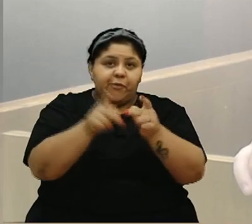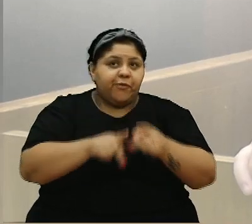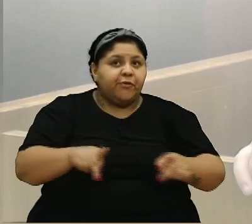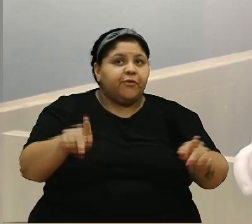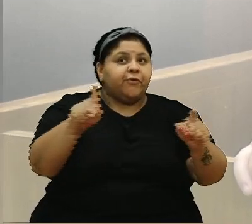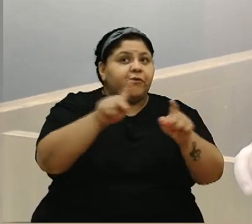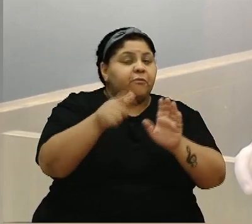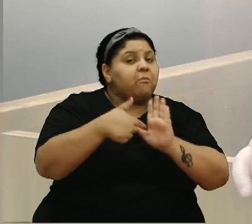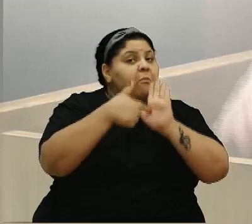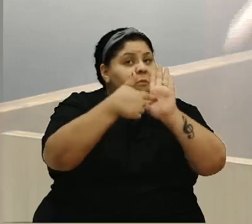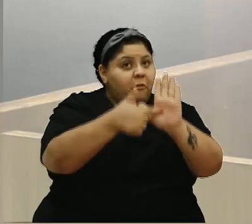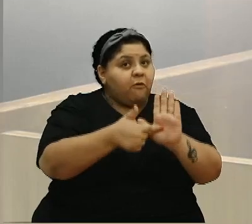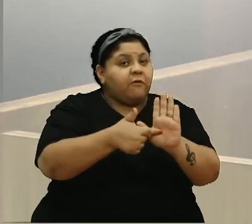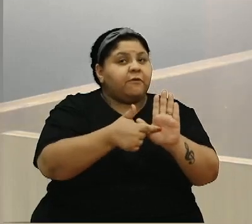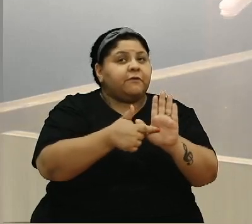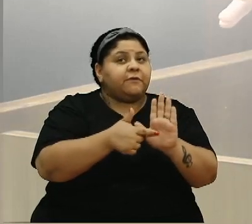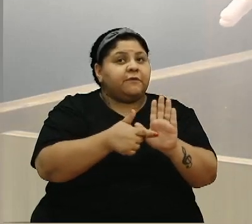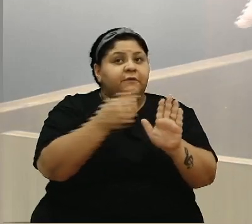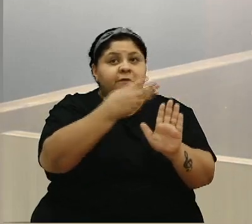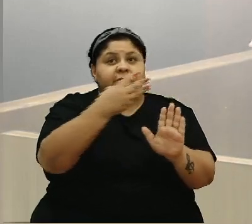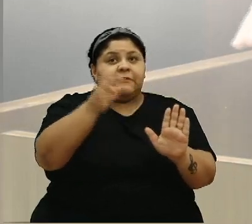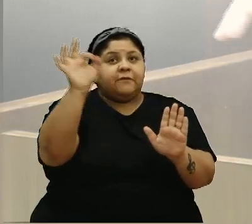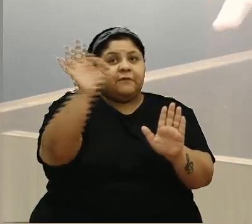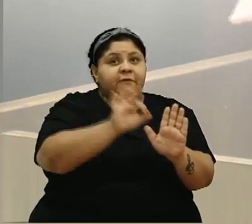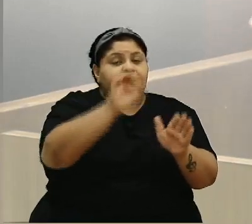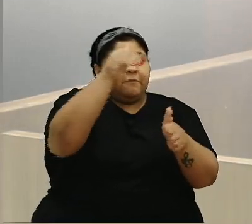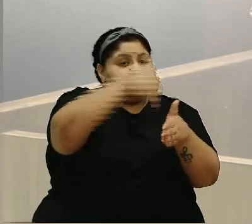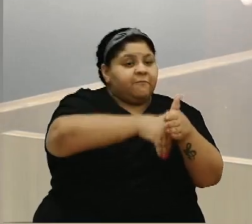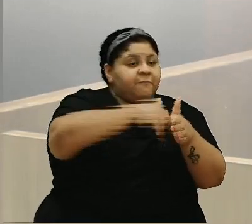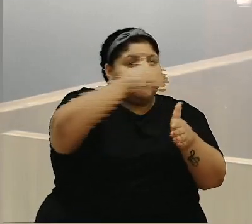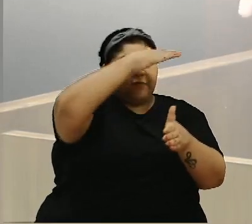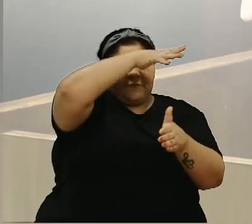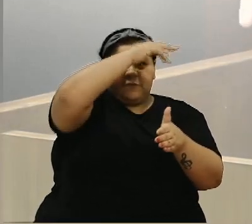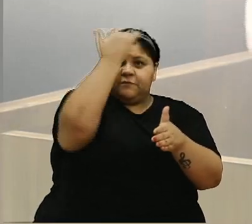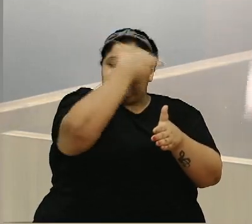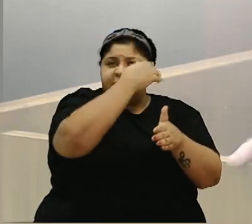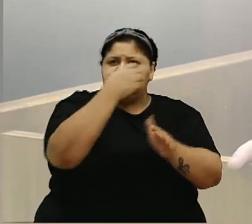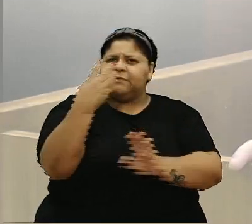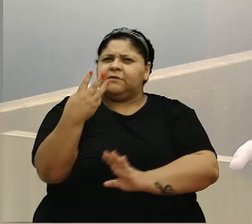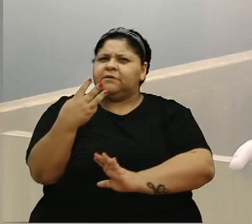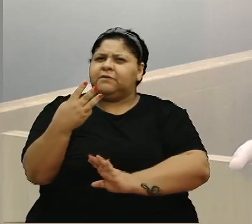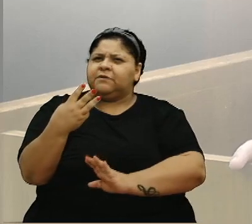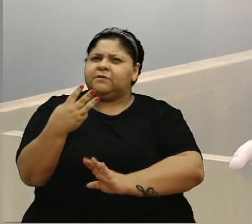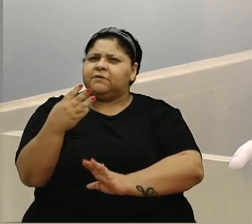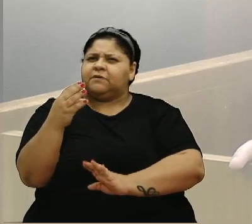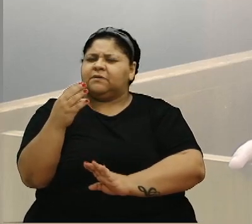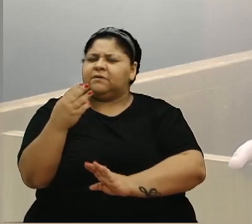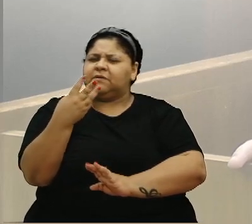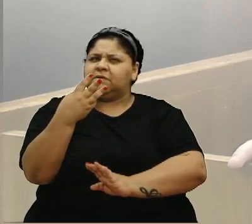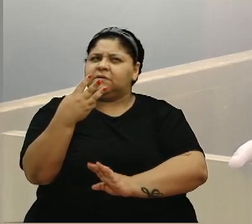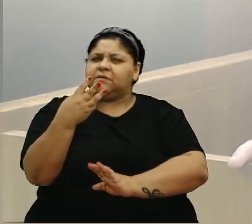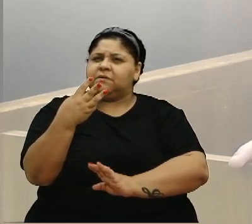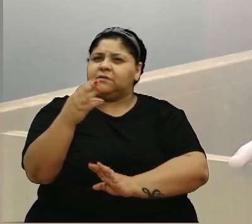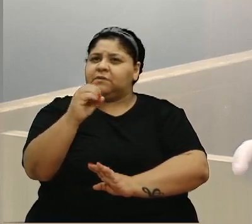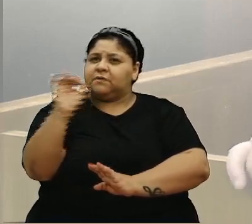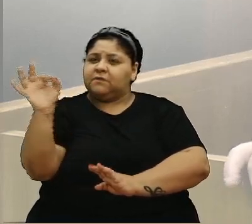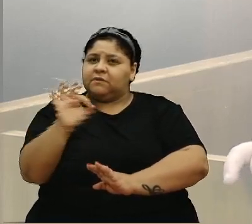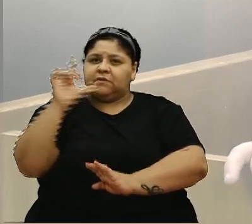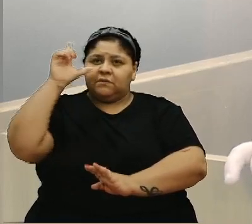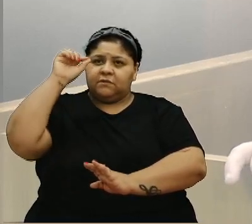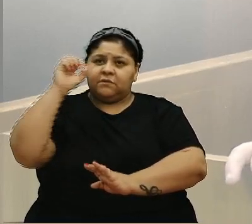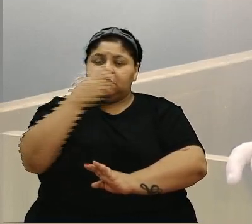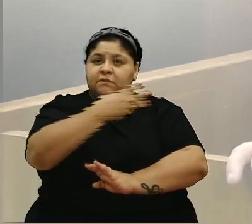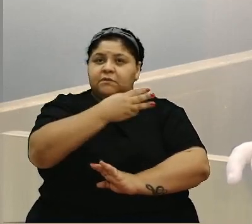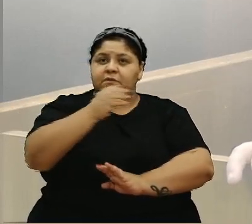sinal claro, as urnas disseram isso. 33% votaram no Adiló, 30% do Scalco e